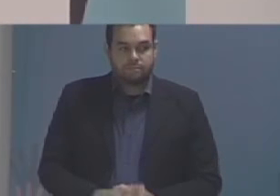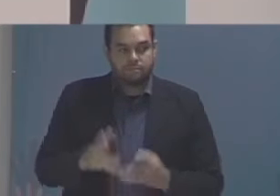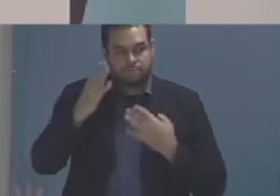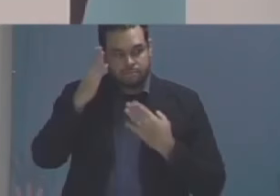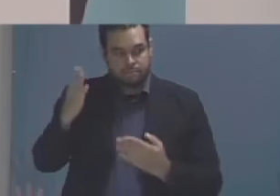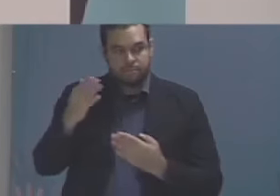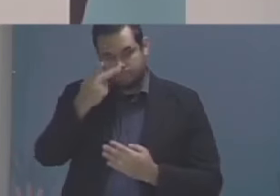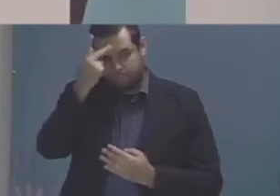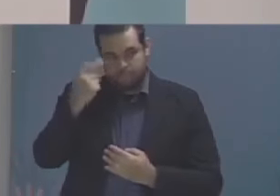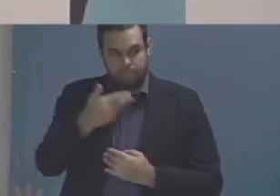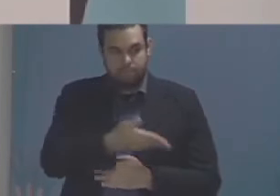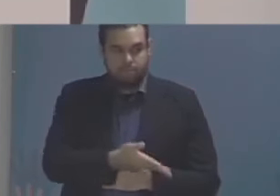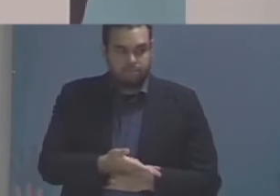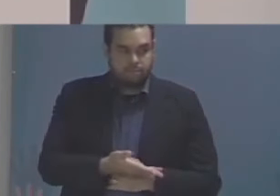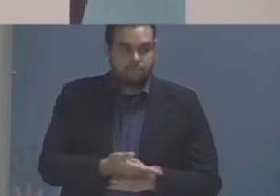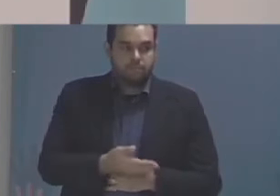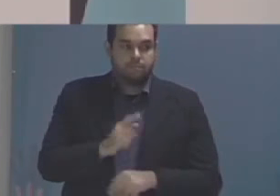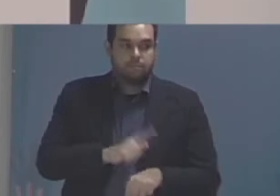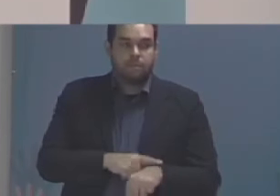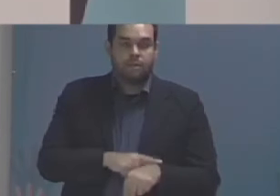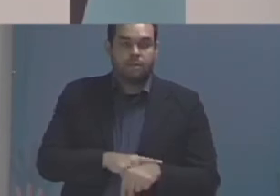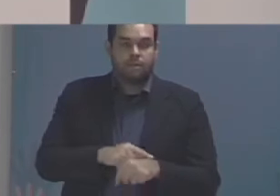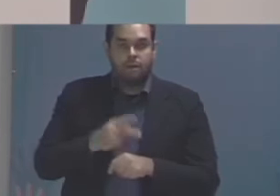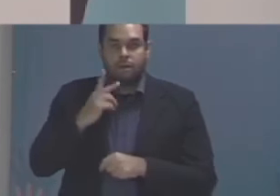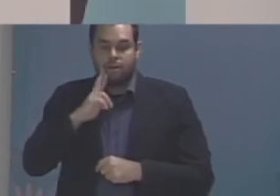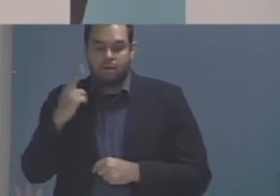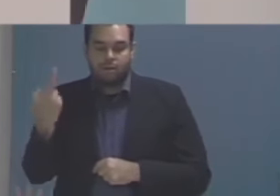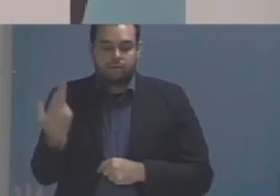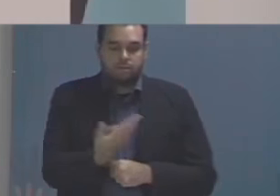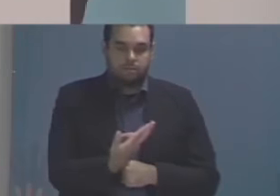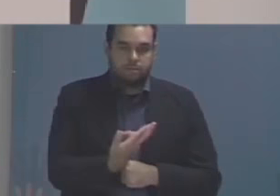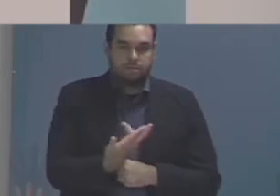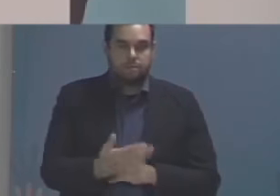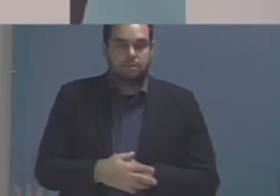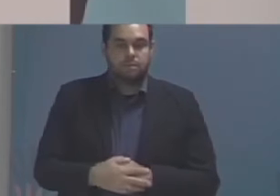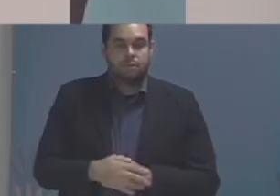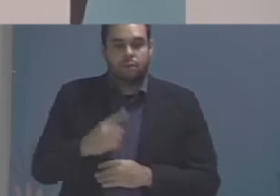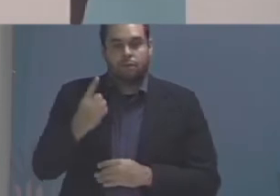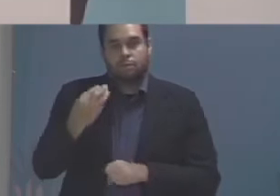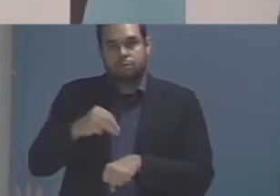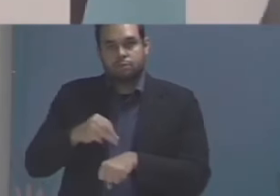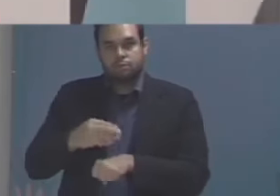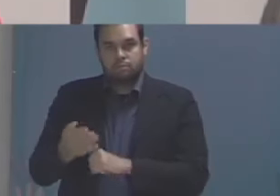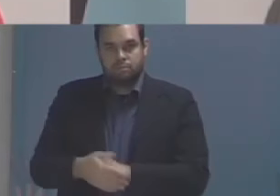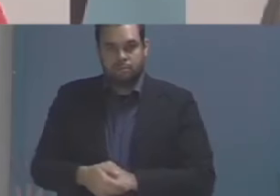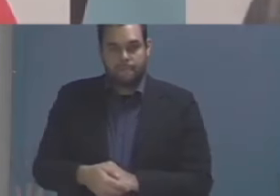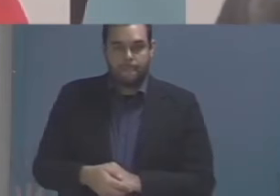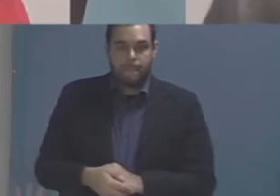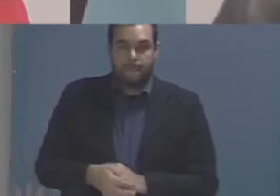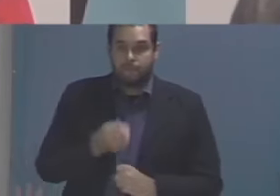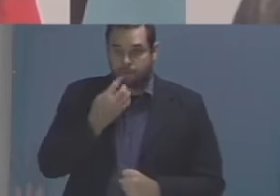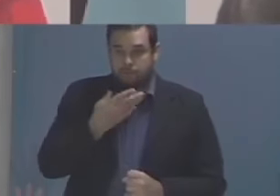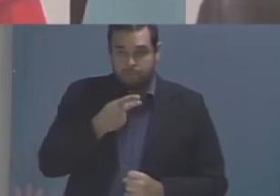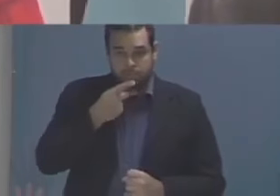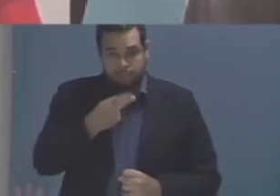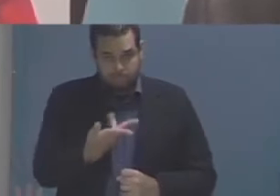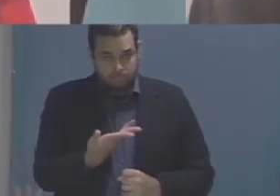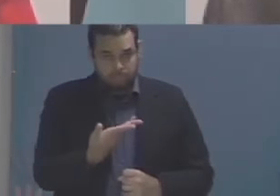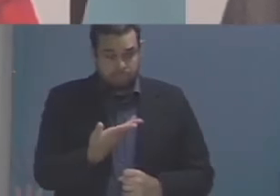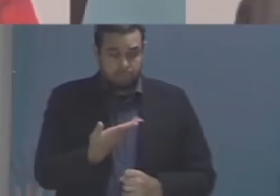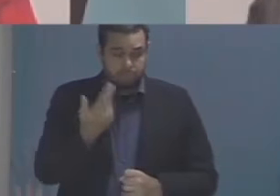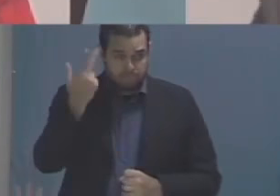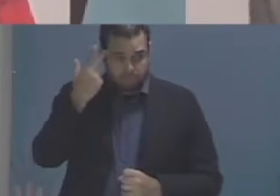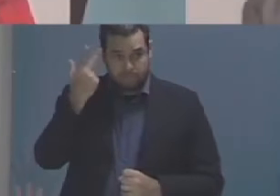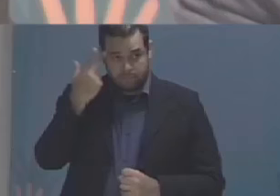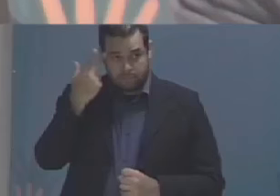Obrigado, candidato. Tempo para a tréplica. Candidato Rogério Oliveira, 1 minuto. Bom, Luiz, eu costumo dizer o